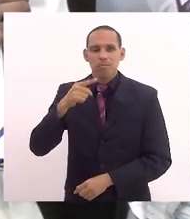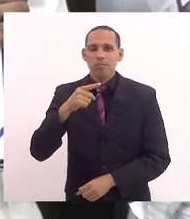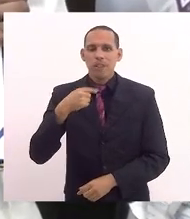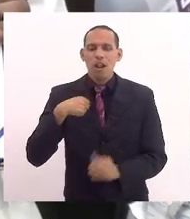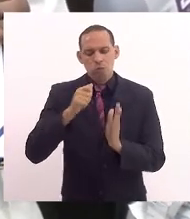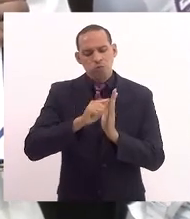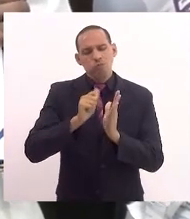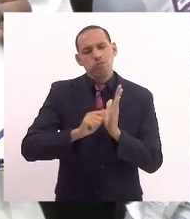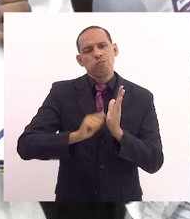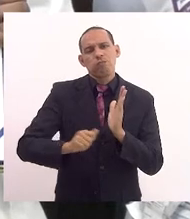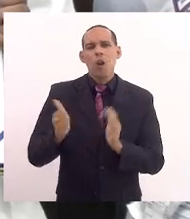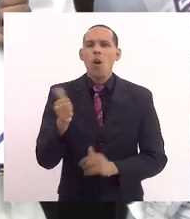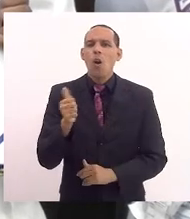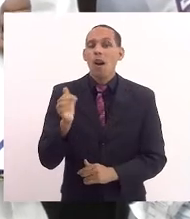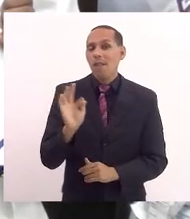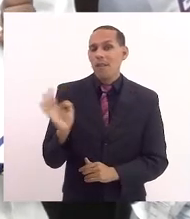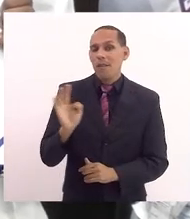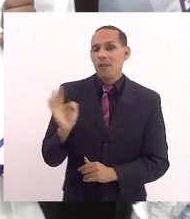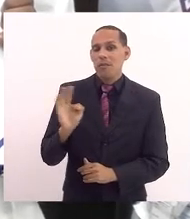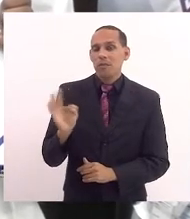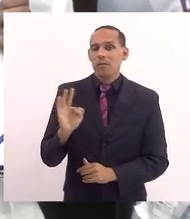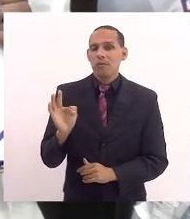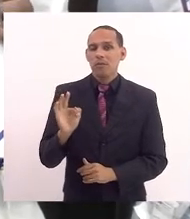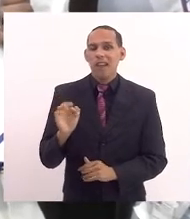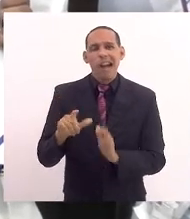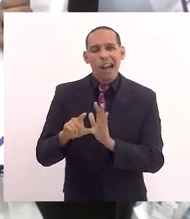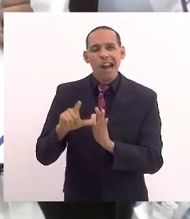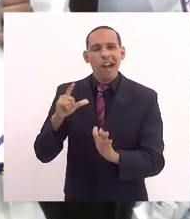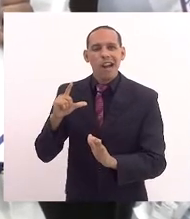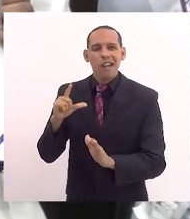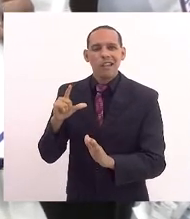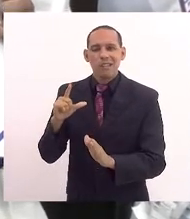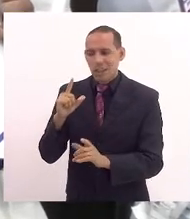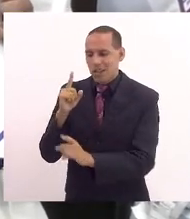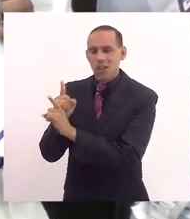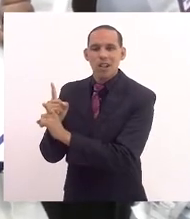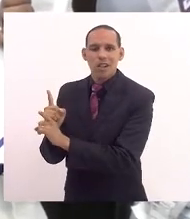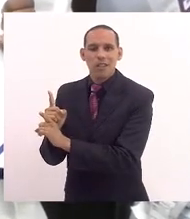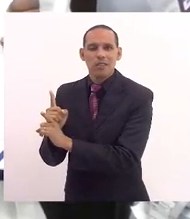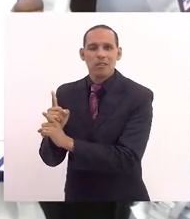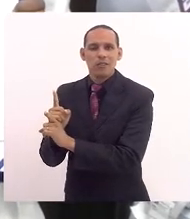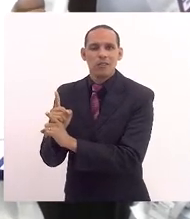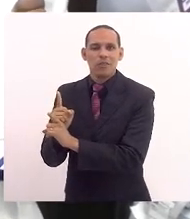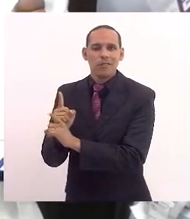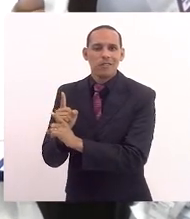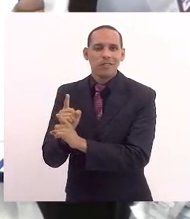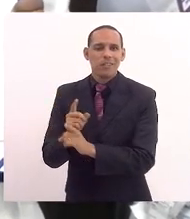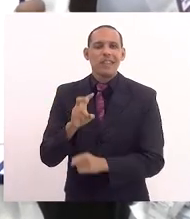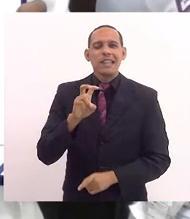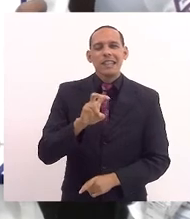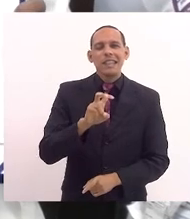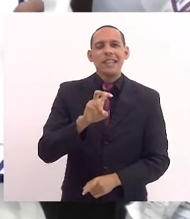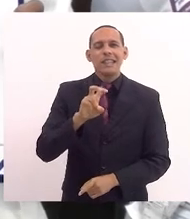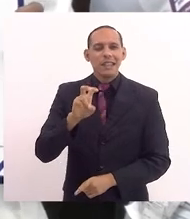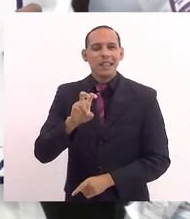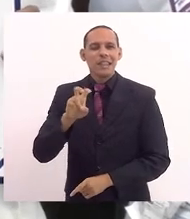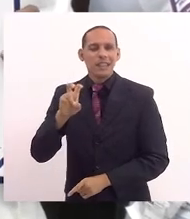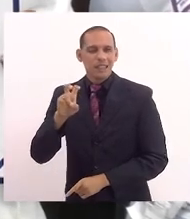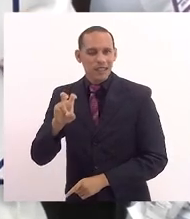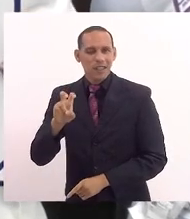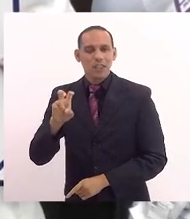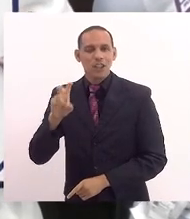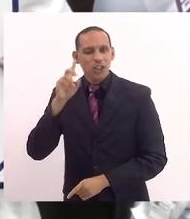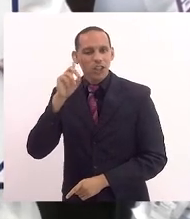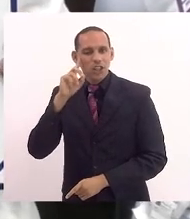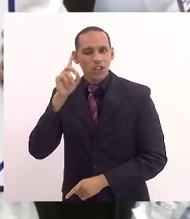dia 11 de fevereiro, momentos antes de encontrá-la, Nos últimos 555 dias da minha vida,